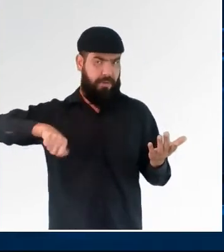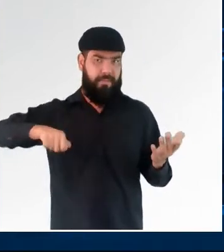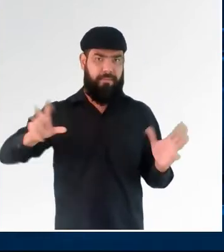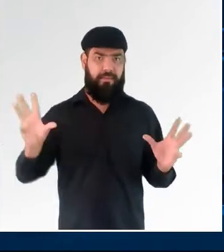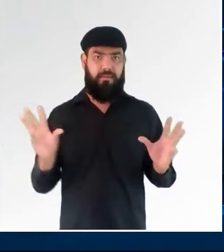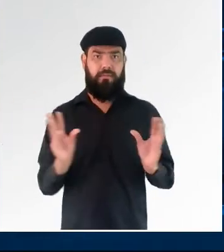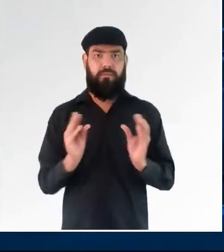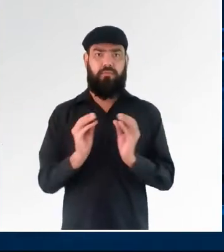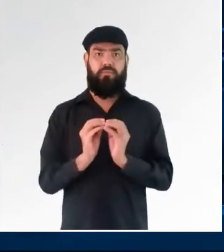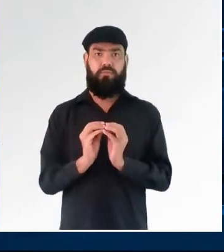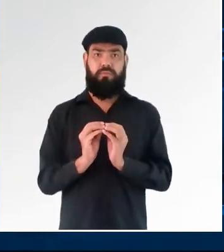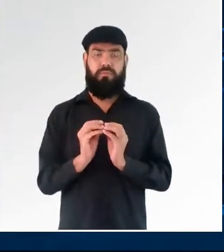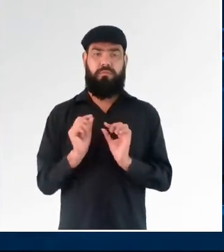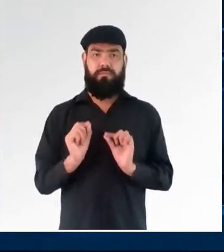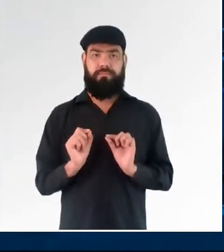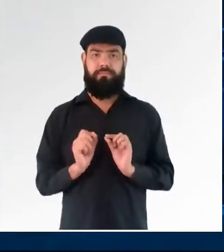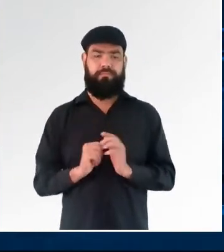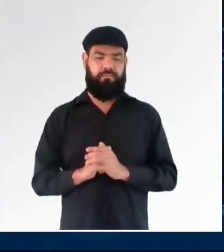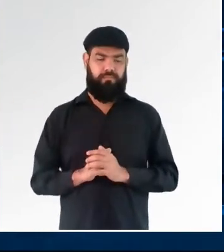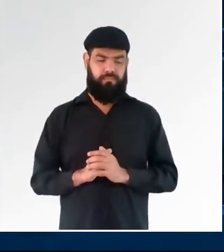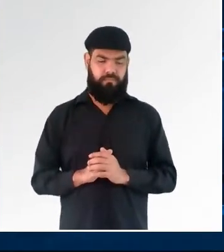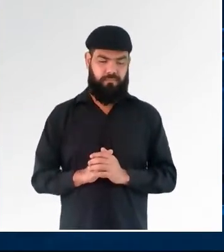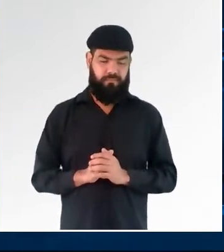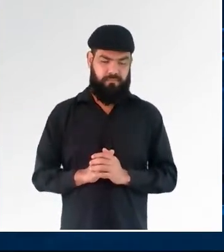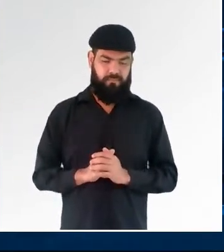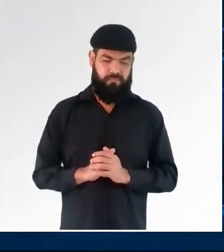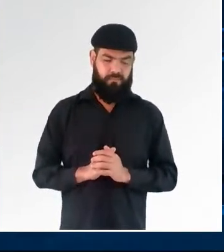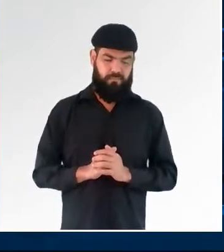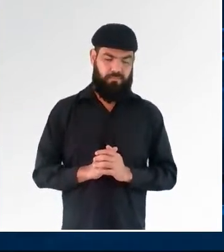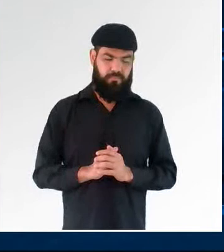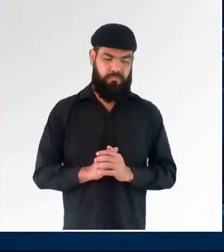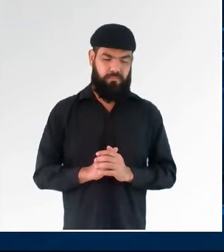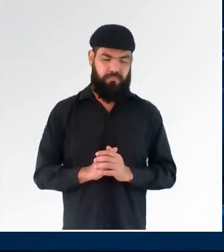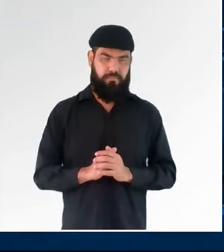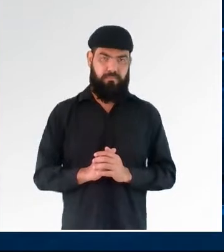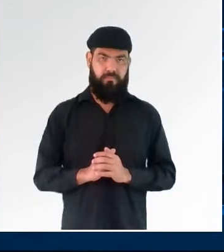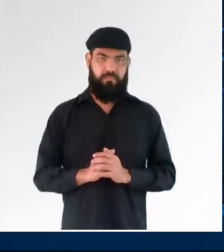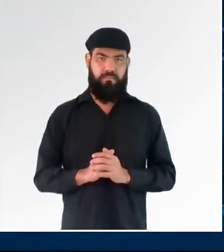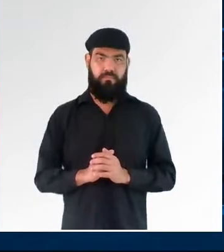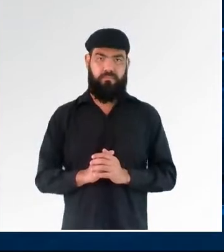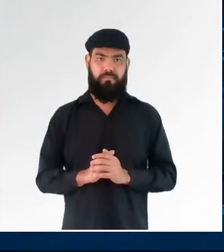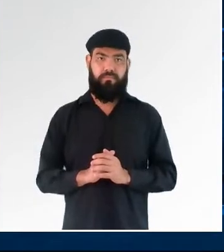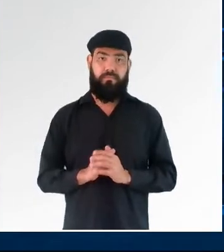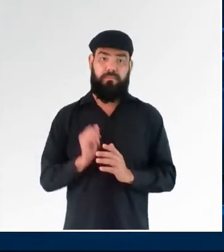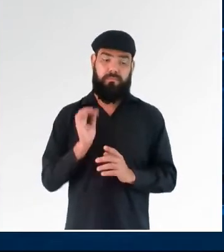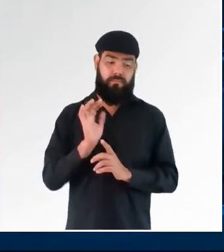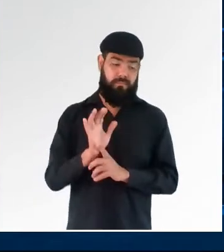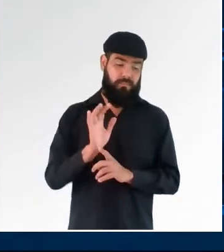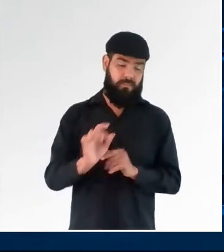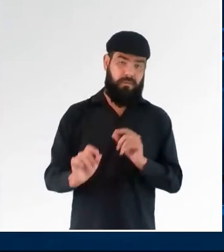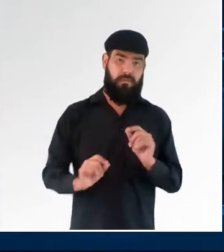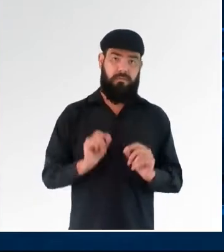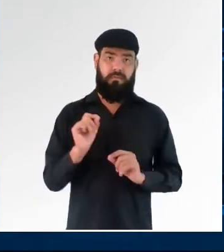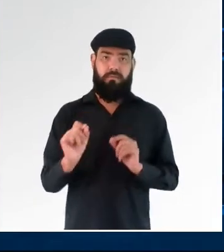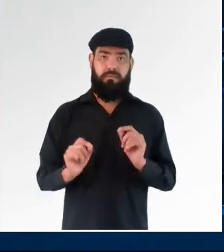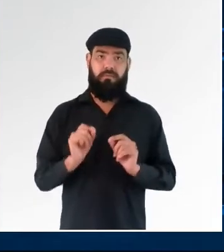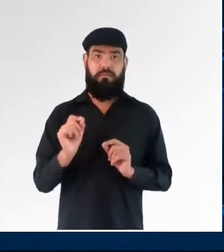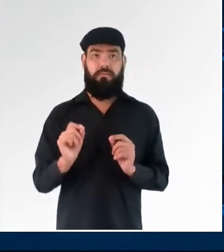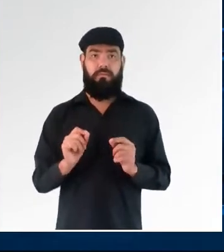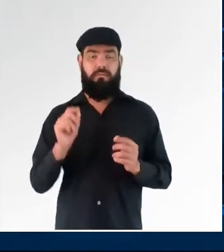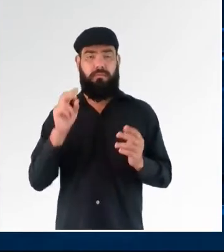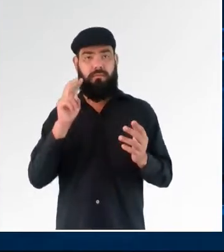reduzido desse texto, né? Texto maior. A fim de oferecer ao leitor uma visão geral do